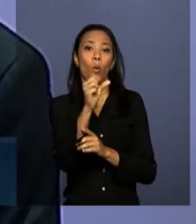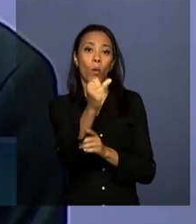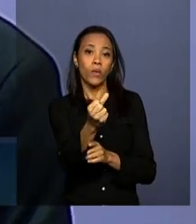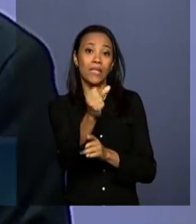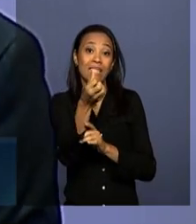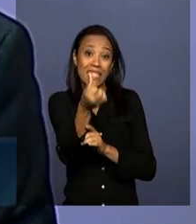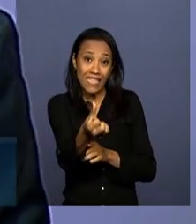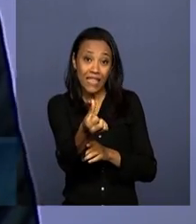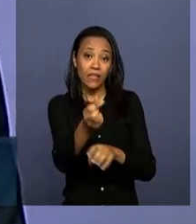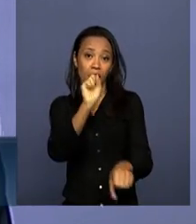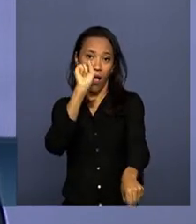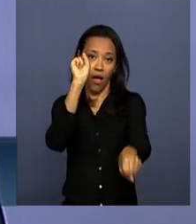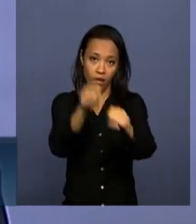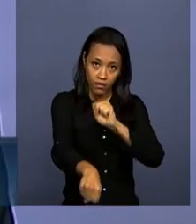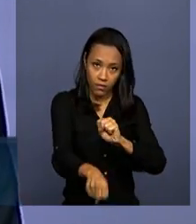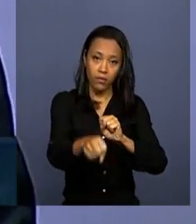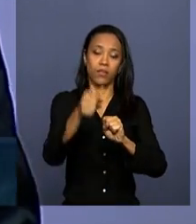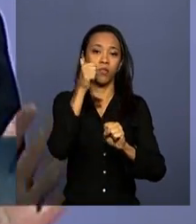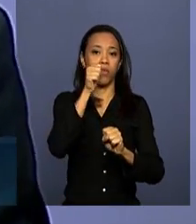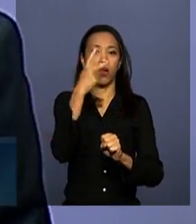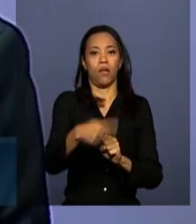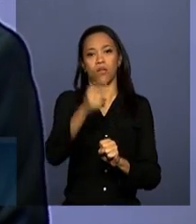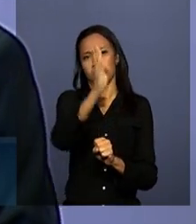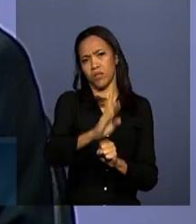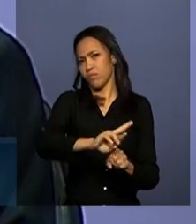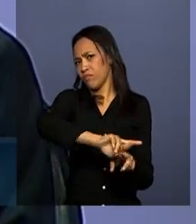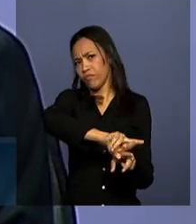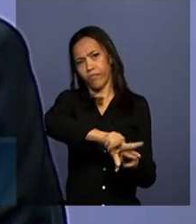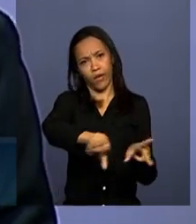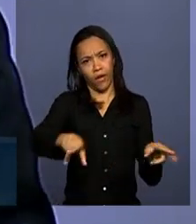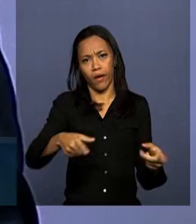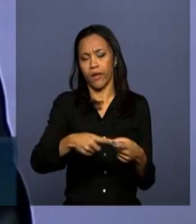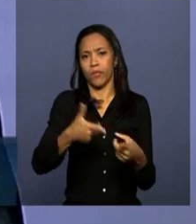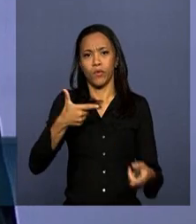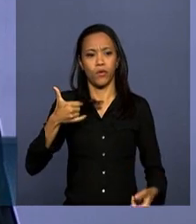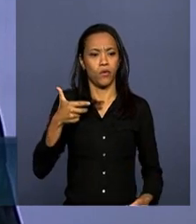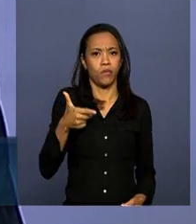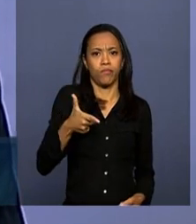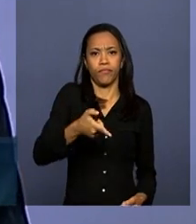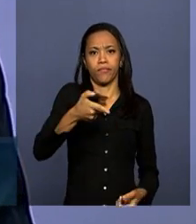4.586 assassinatos de mulheres no Brasil, por diversas modalidades, arma de fogo,